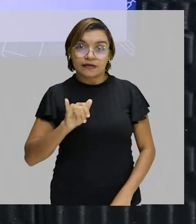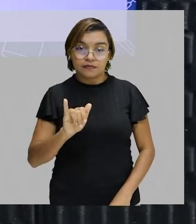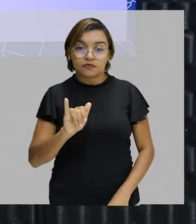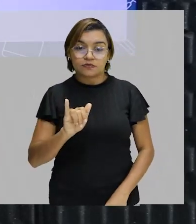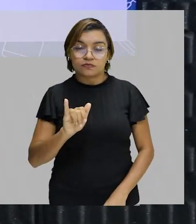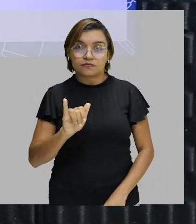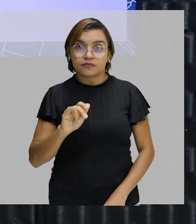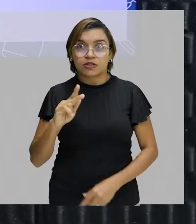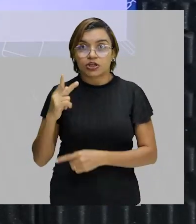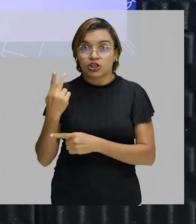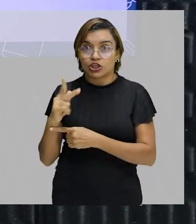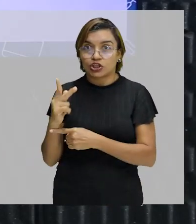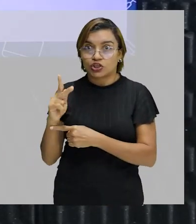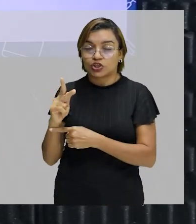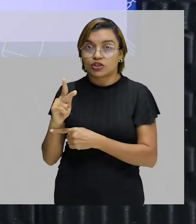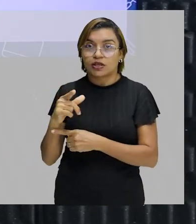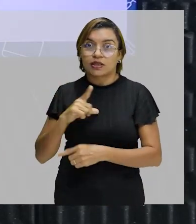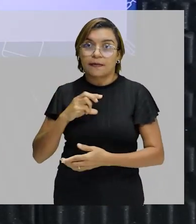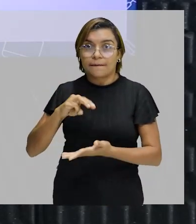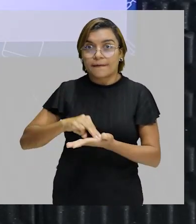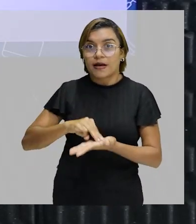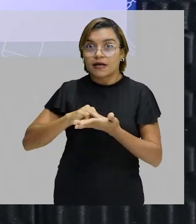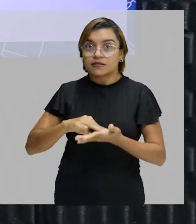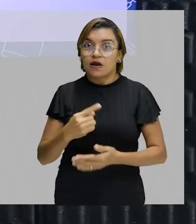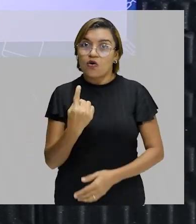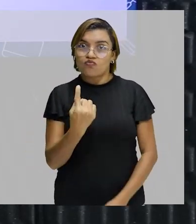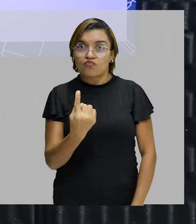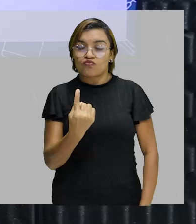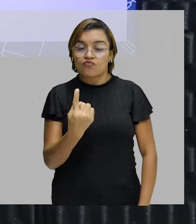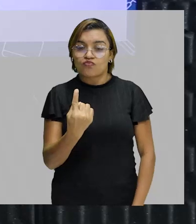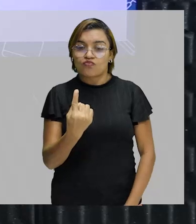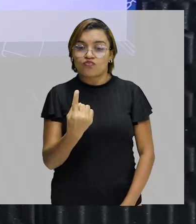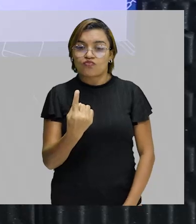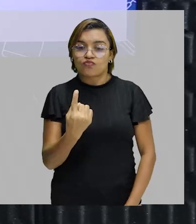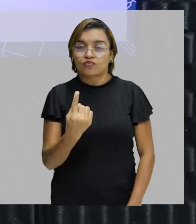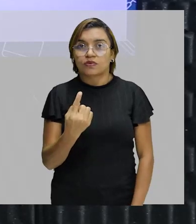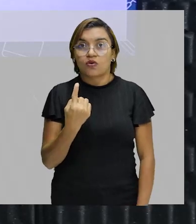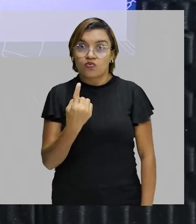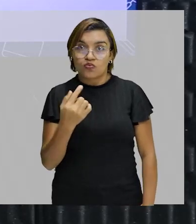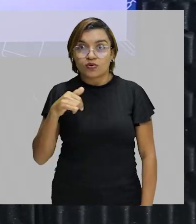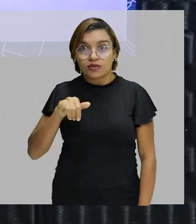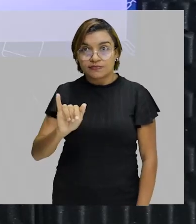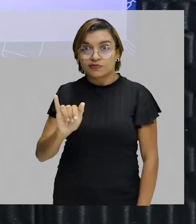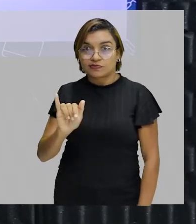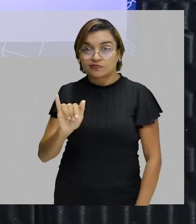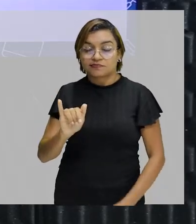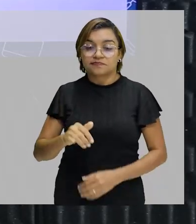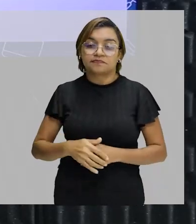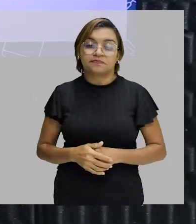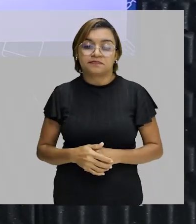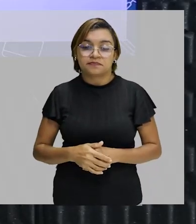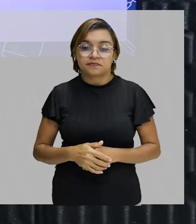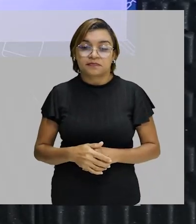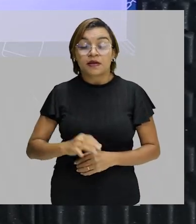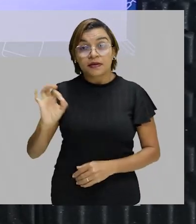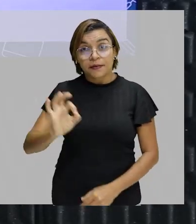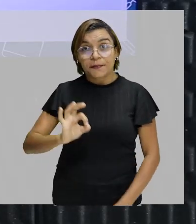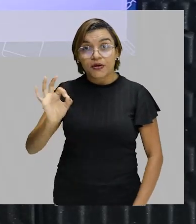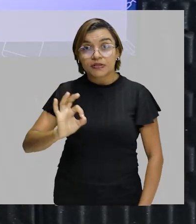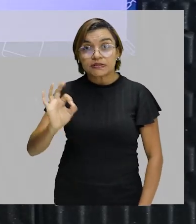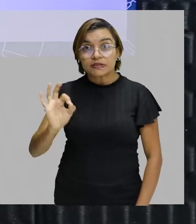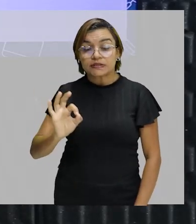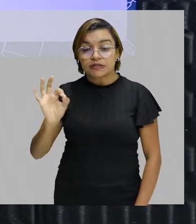hidrogênio tem massa equivalente a 1. Então, 1Y, certo? E a